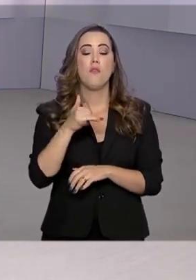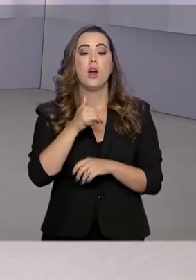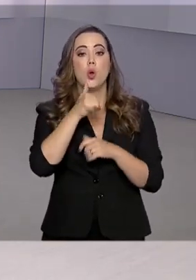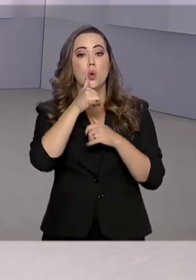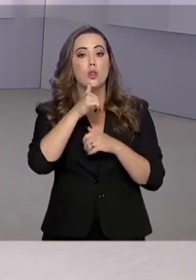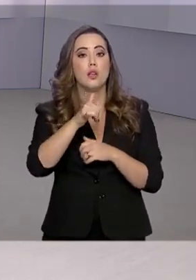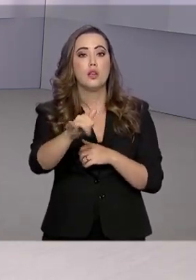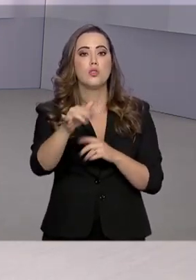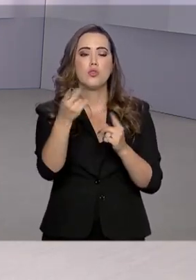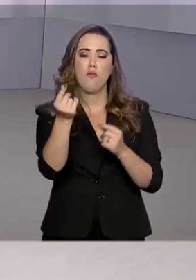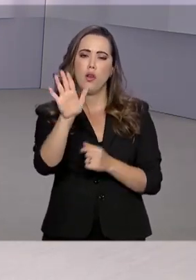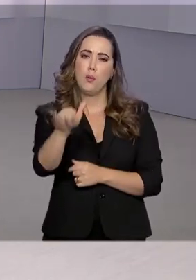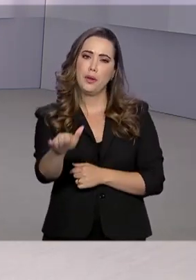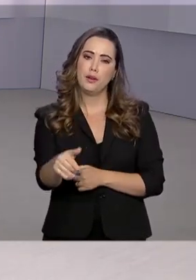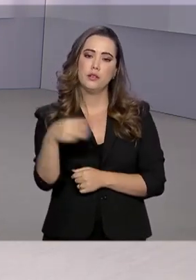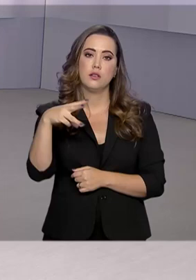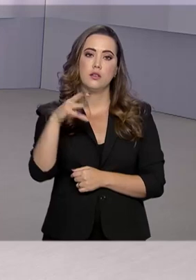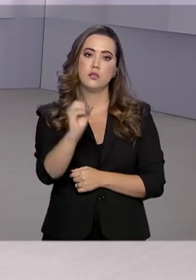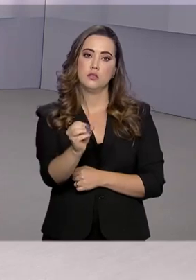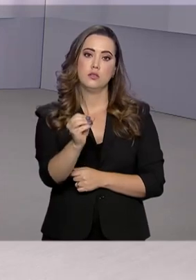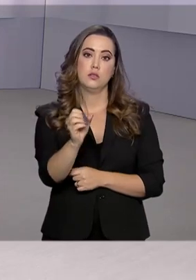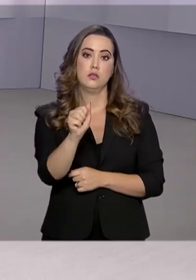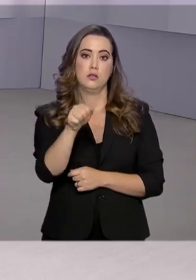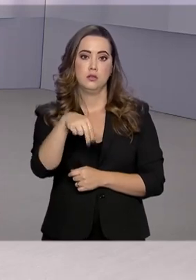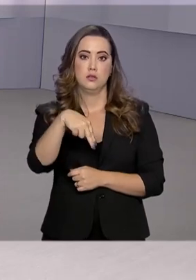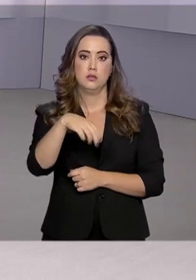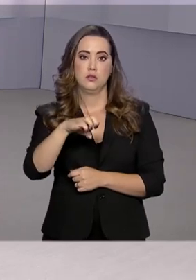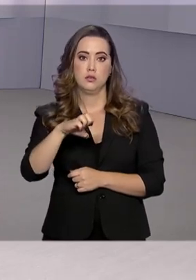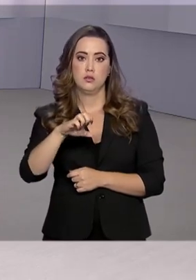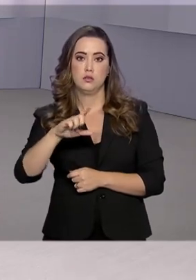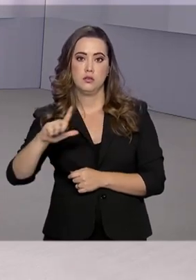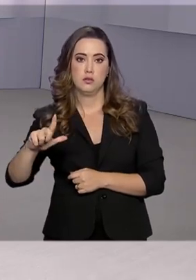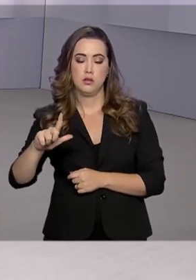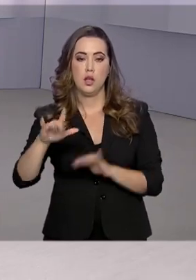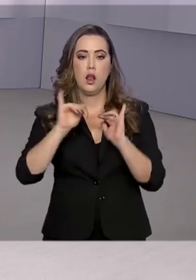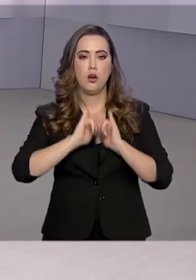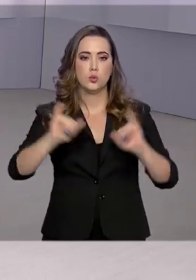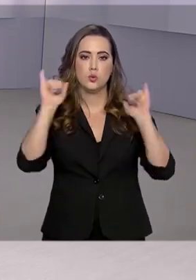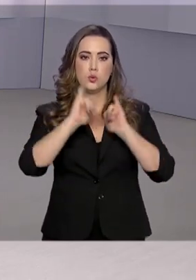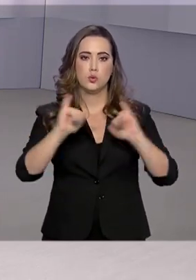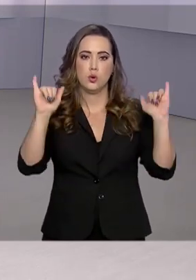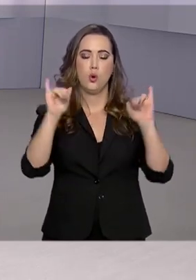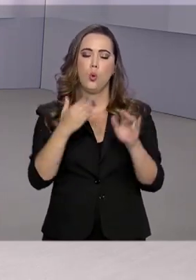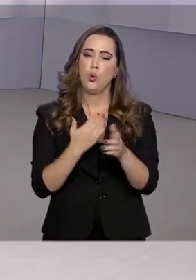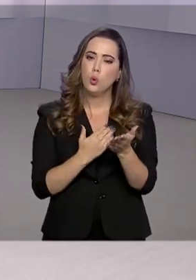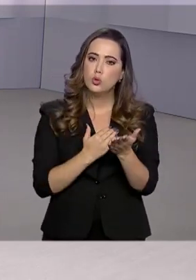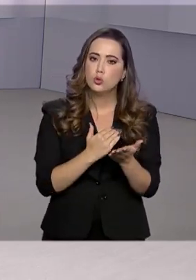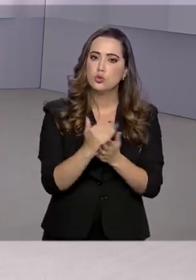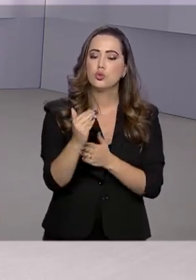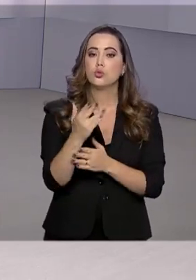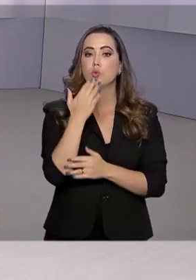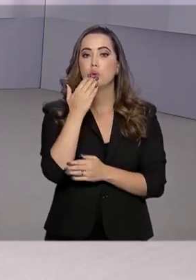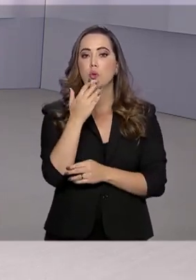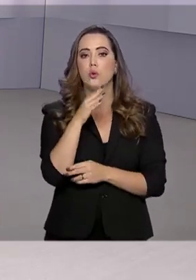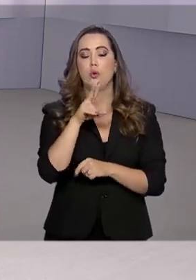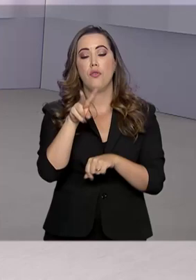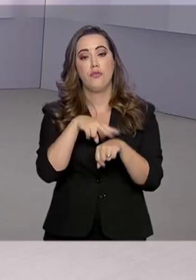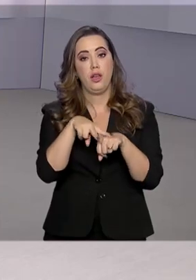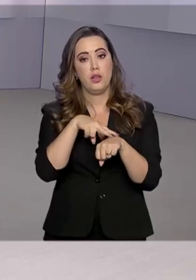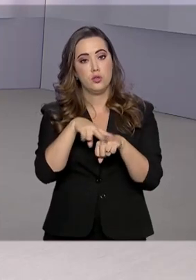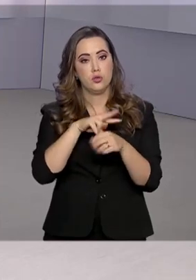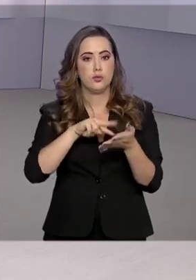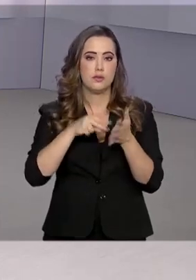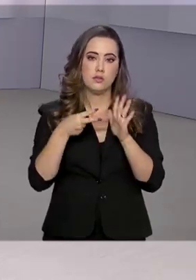conta de luz vai continuar mais barata em março agência nacional de energia elétrica acaba de anunciar que a bandeira tarifária será novamente